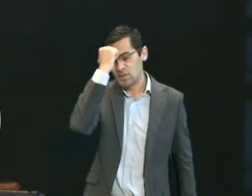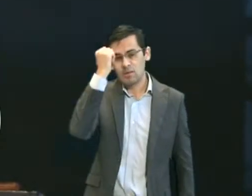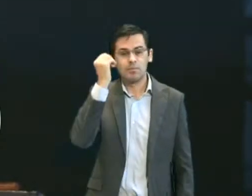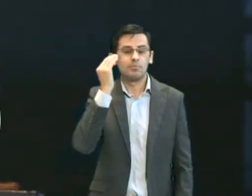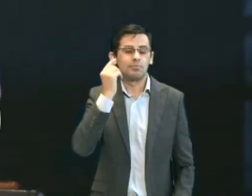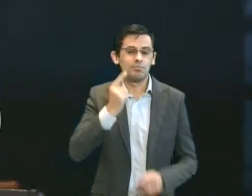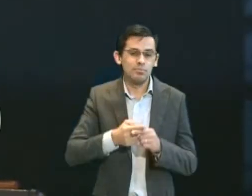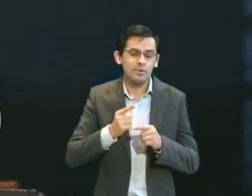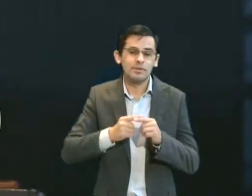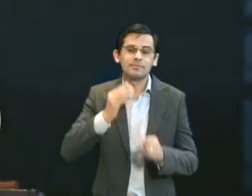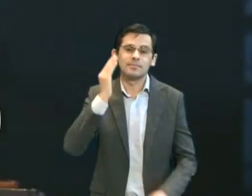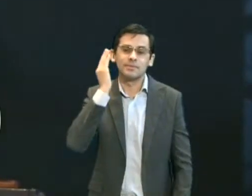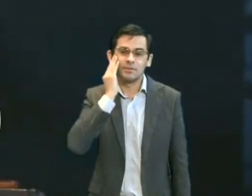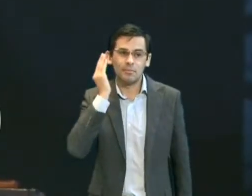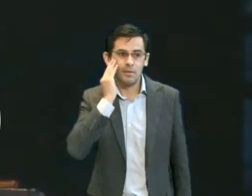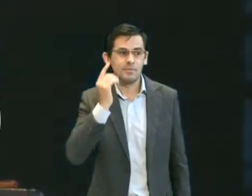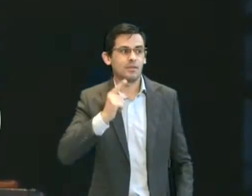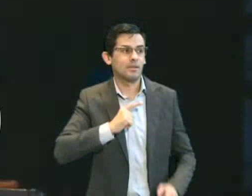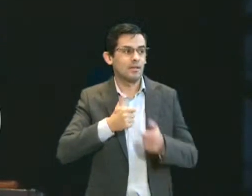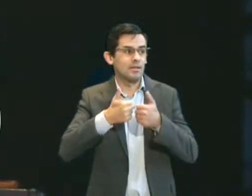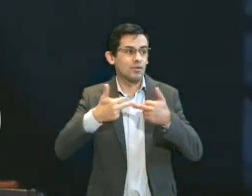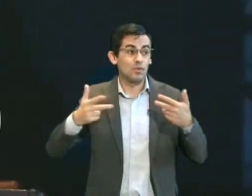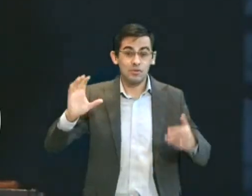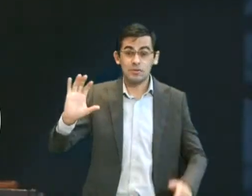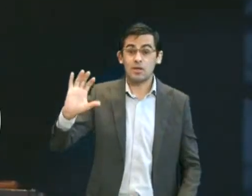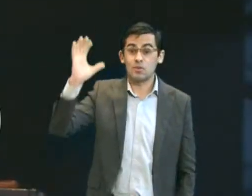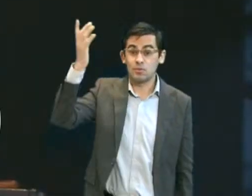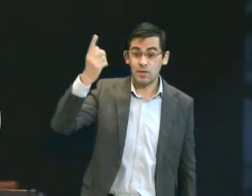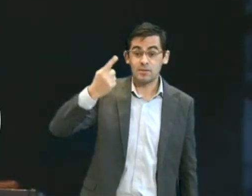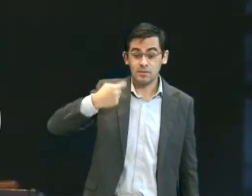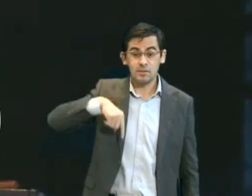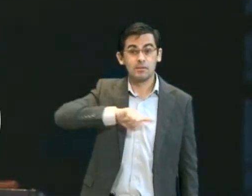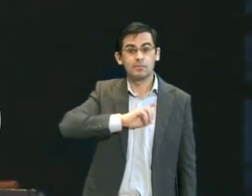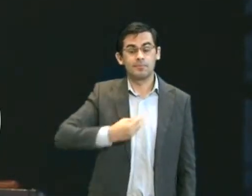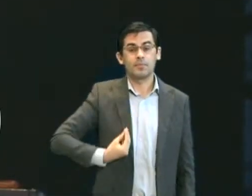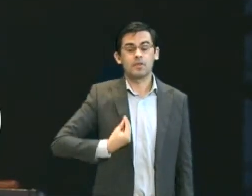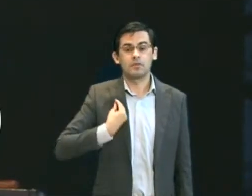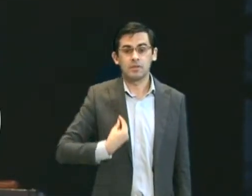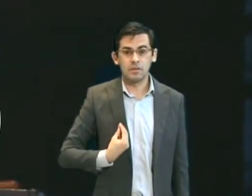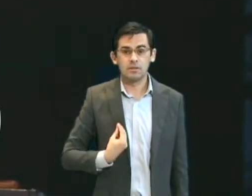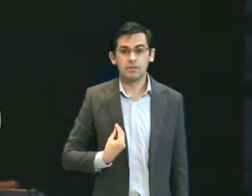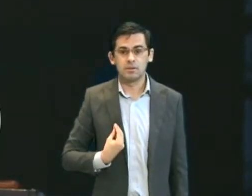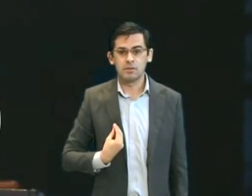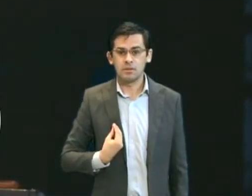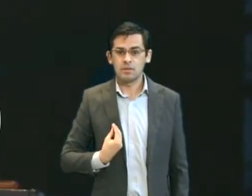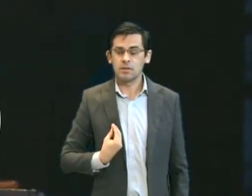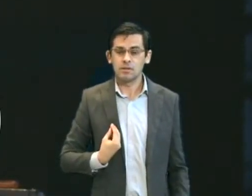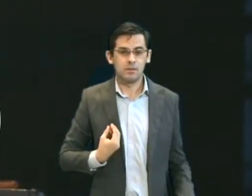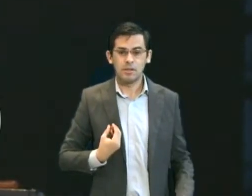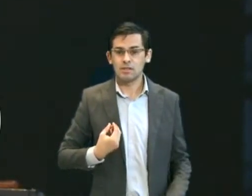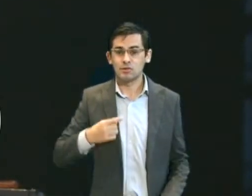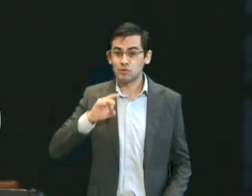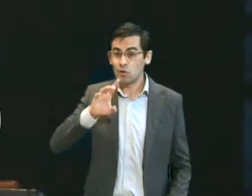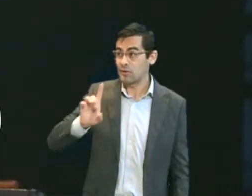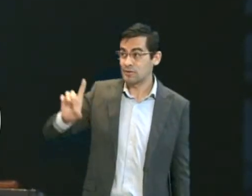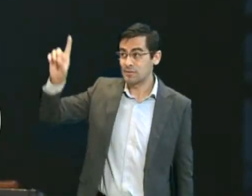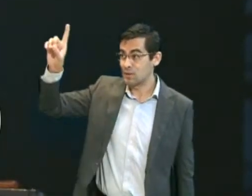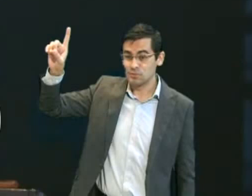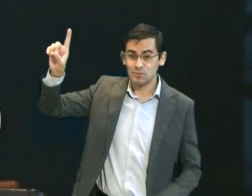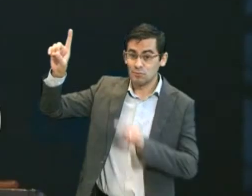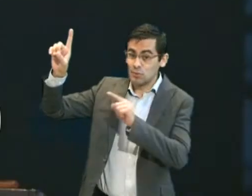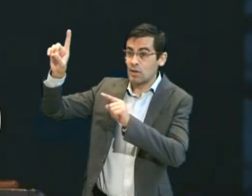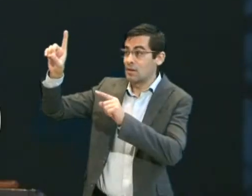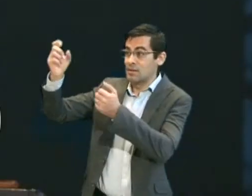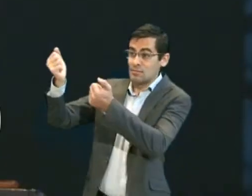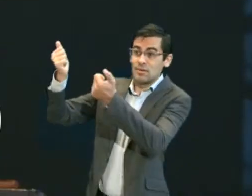tem coisas que acontecem na nossa vida que não são normais. Elas vieram como